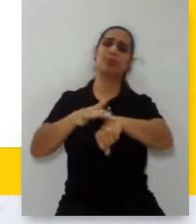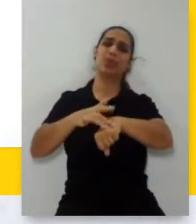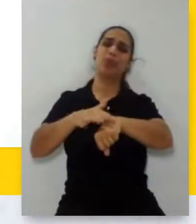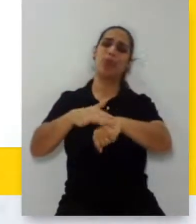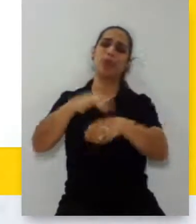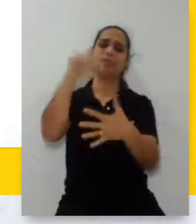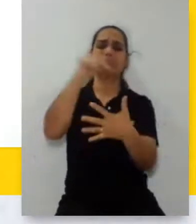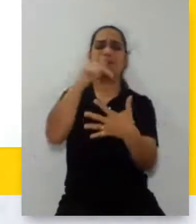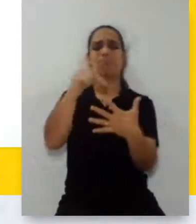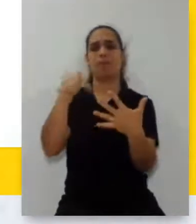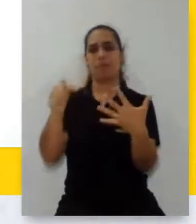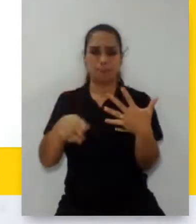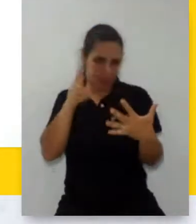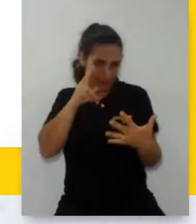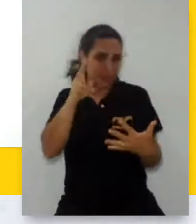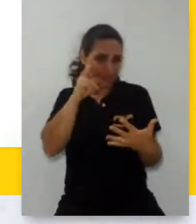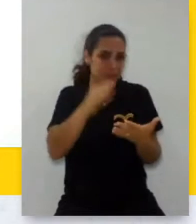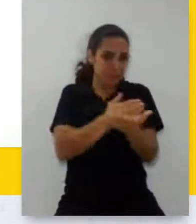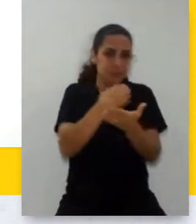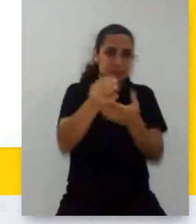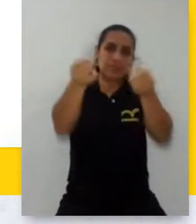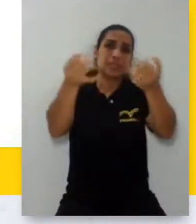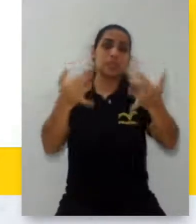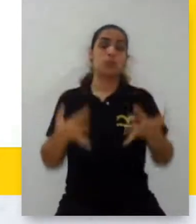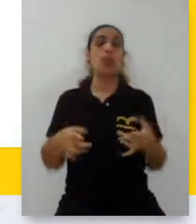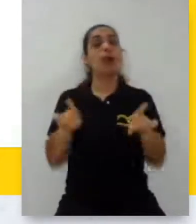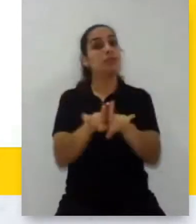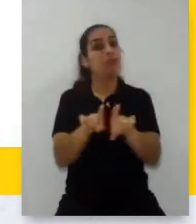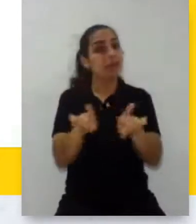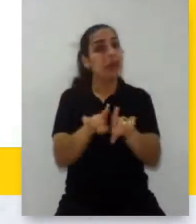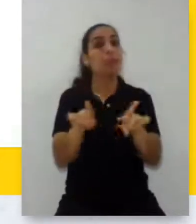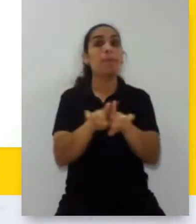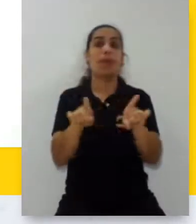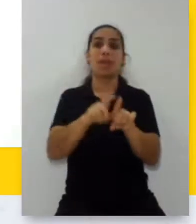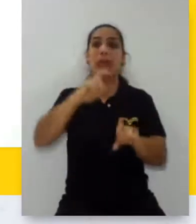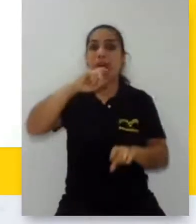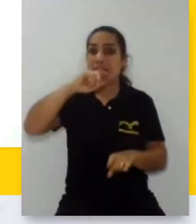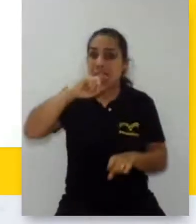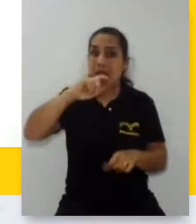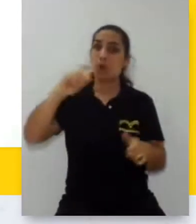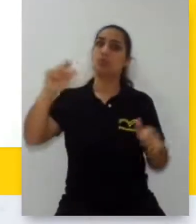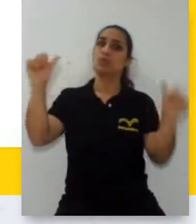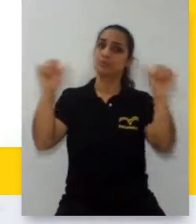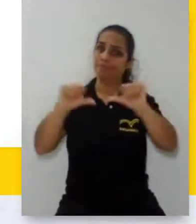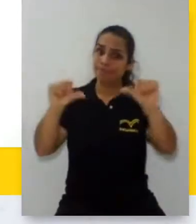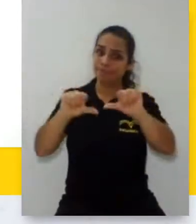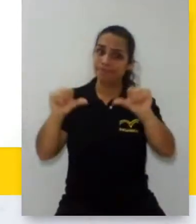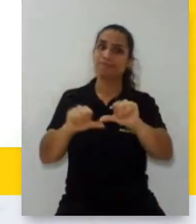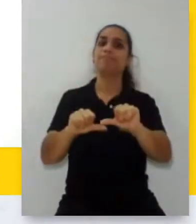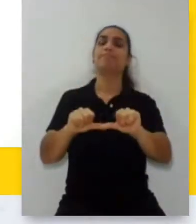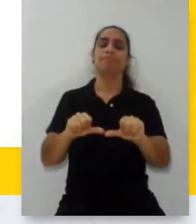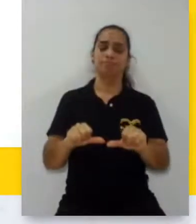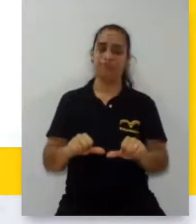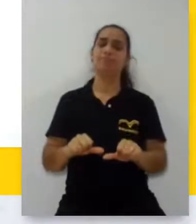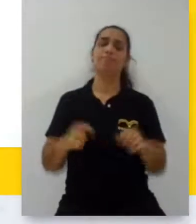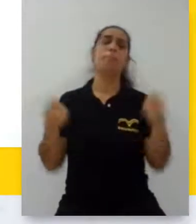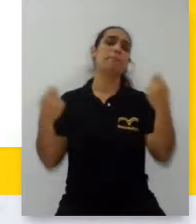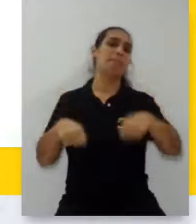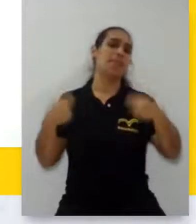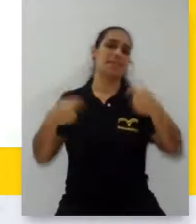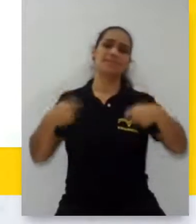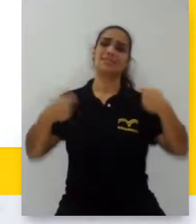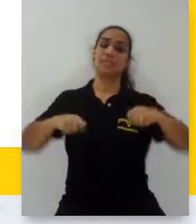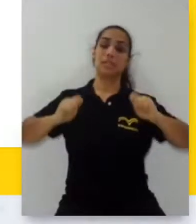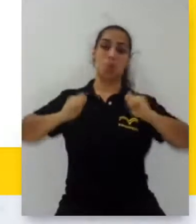na nossa conversa de hoje. Então, por favor, tente fugir do sedentarismo de alguma maneira, tente fugir também do